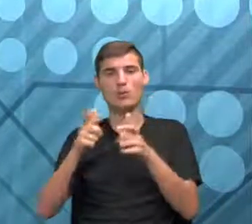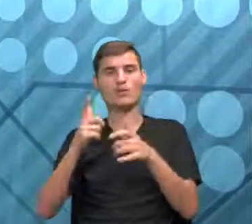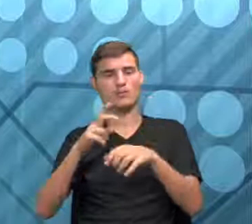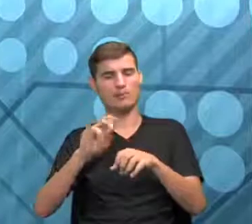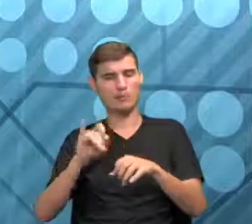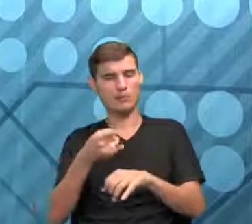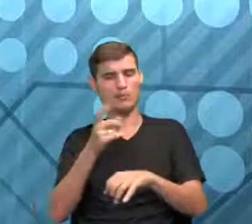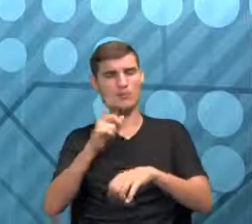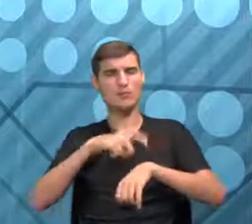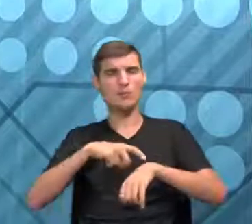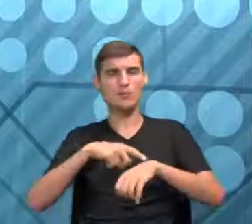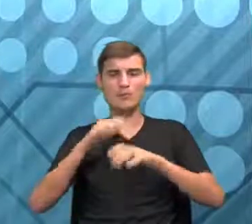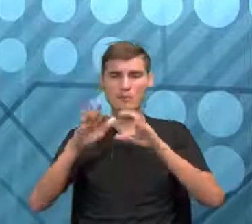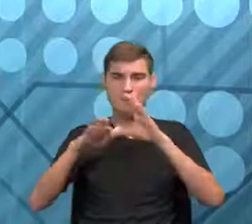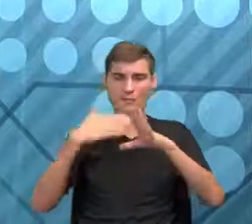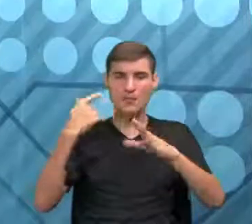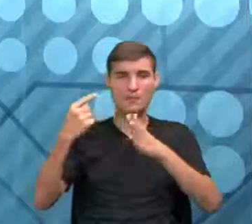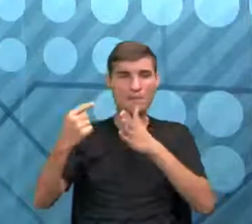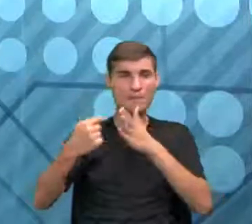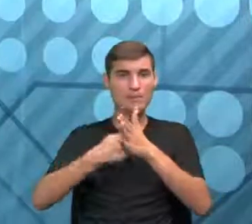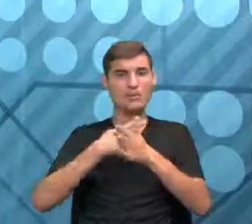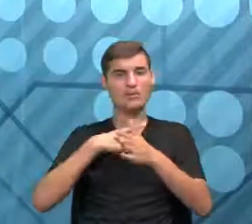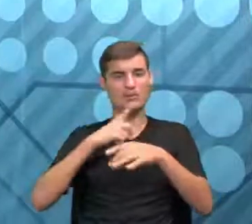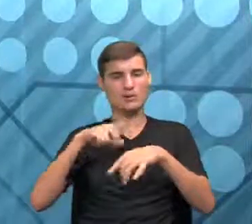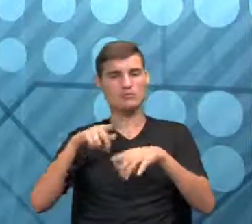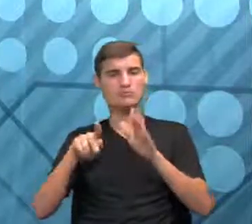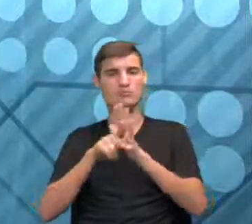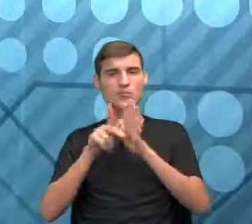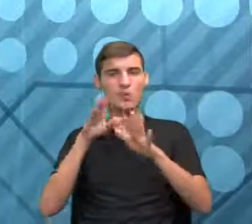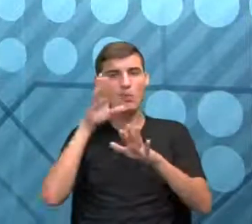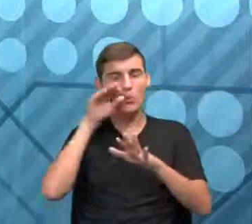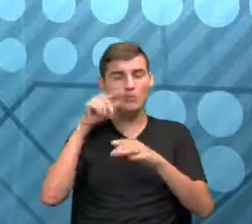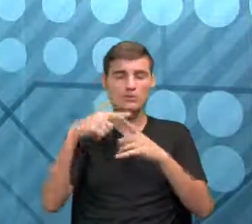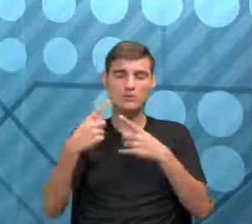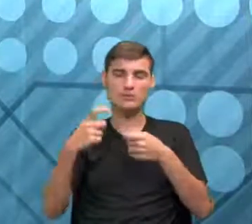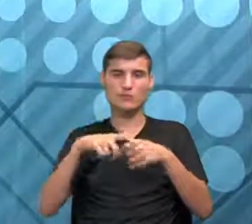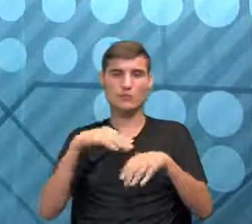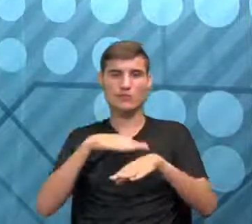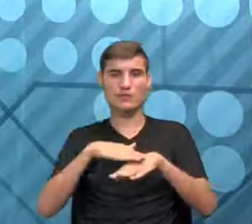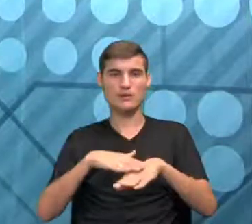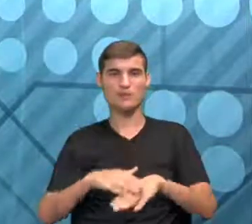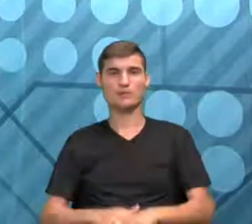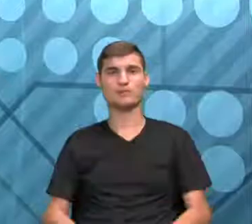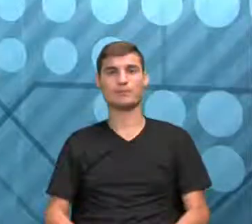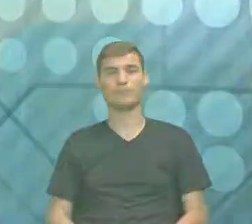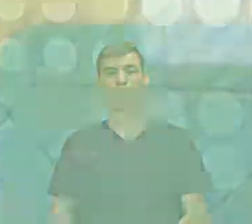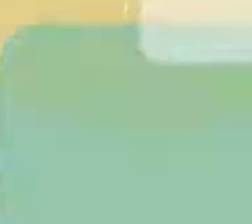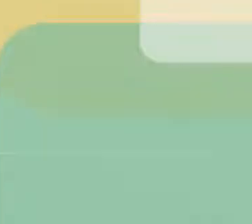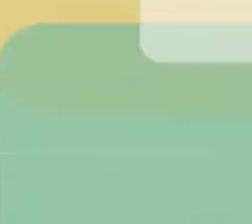momento, manda pergunta, senão a gente vai para alguma curiosidade. Já já eu volto para conversar com vocês.